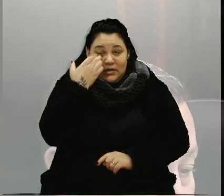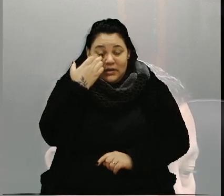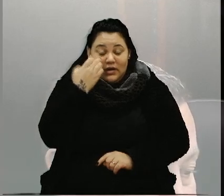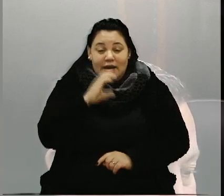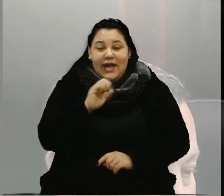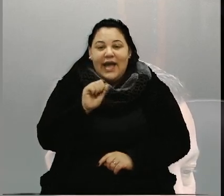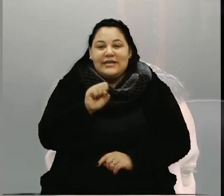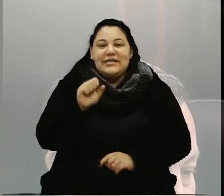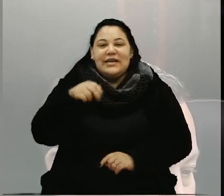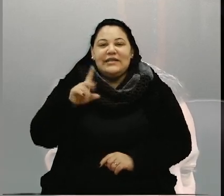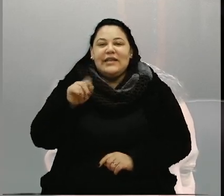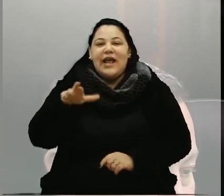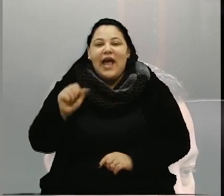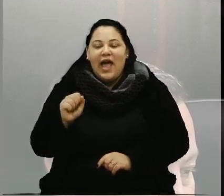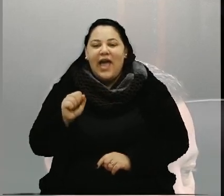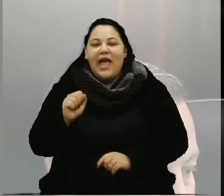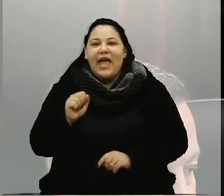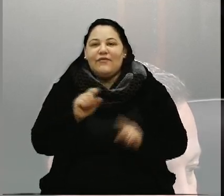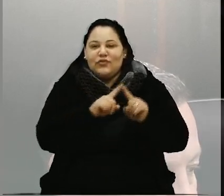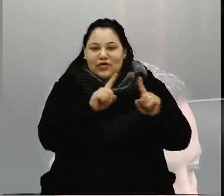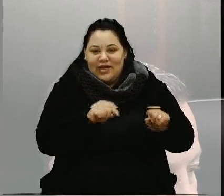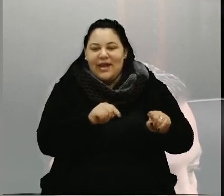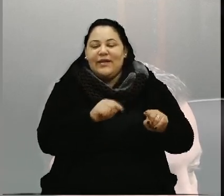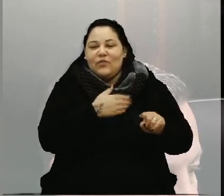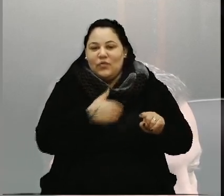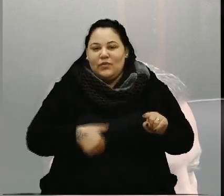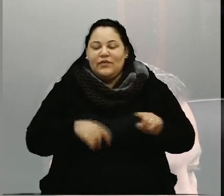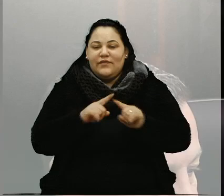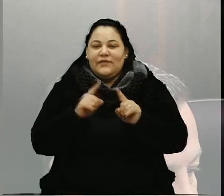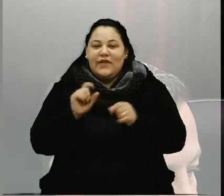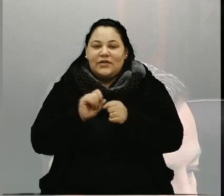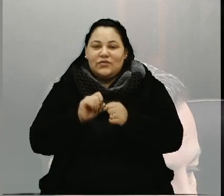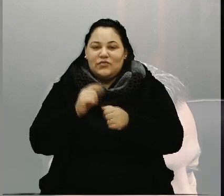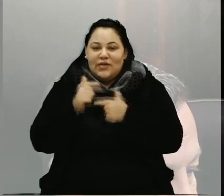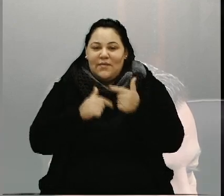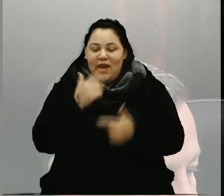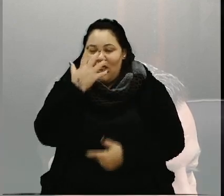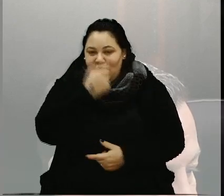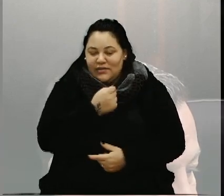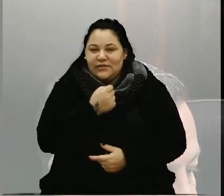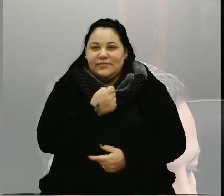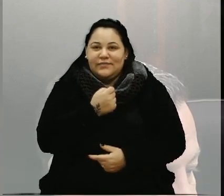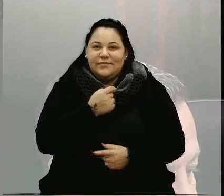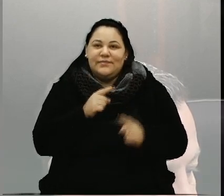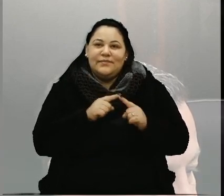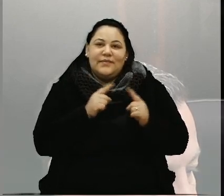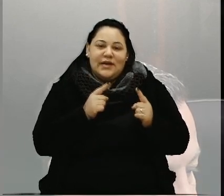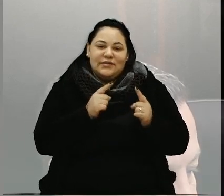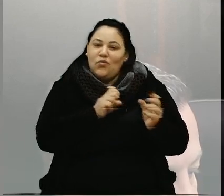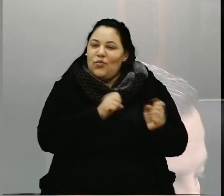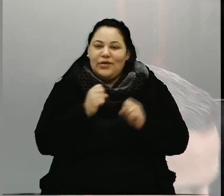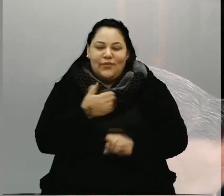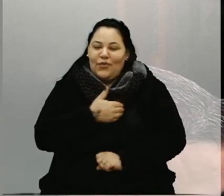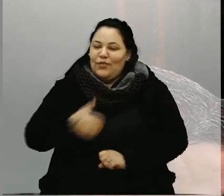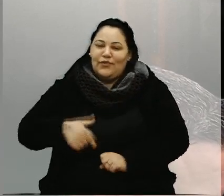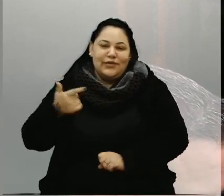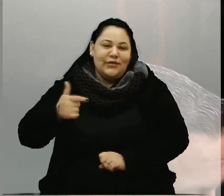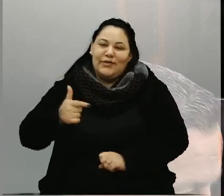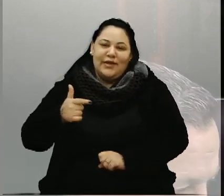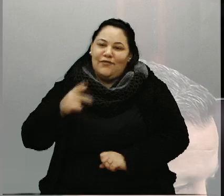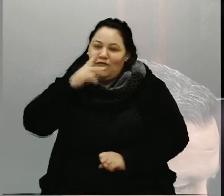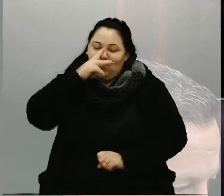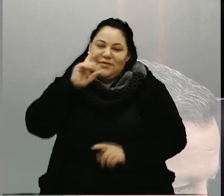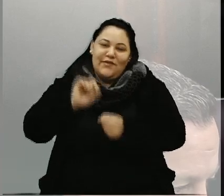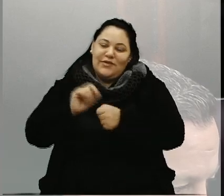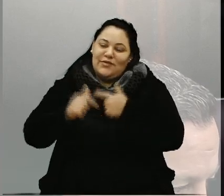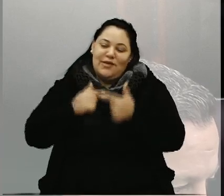um belo trabalho, mas não tem essa força. O poder público tem demonstrado que não tem força suficiente para fazer esse trabalho que vocês